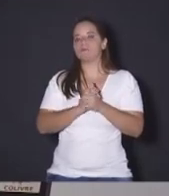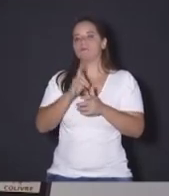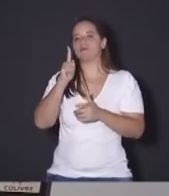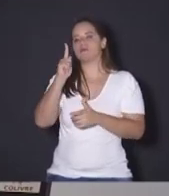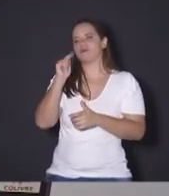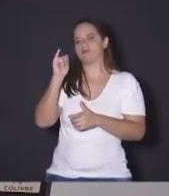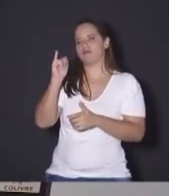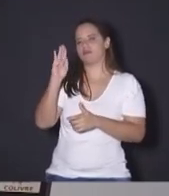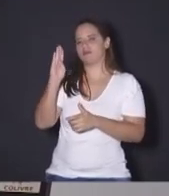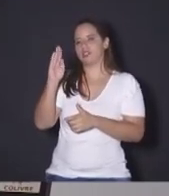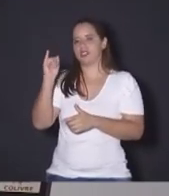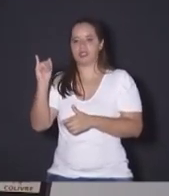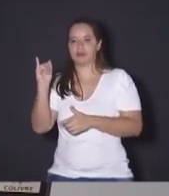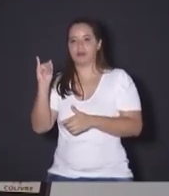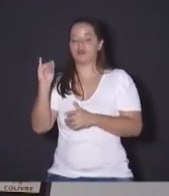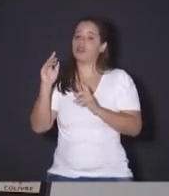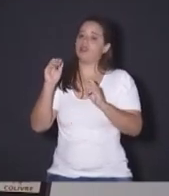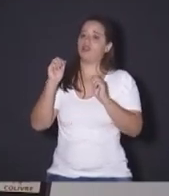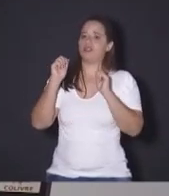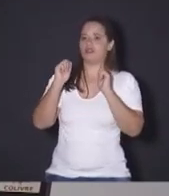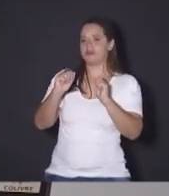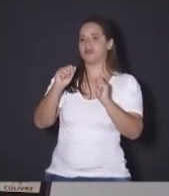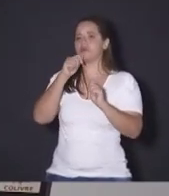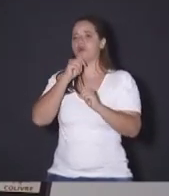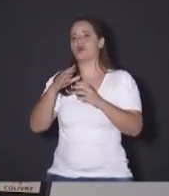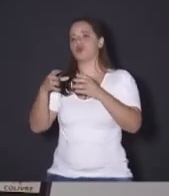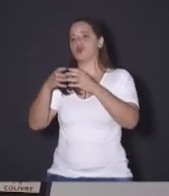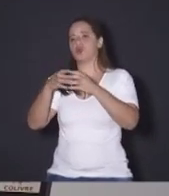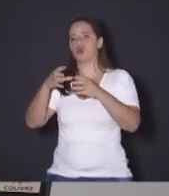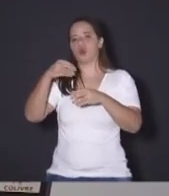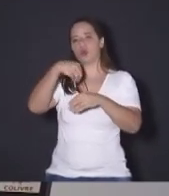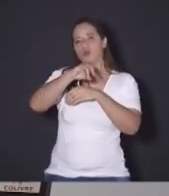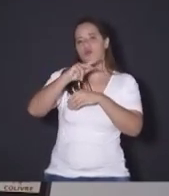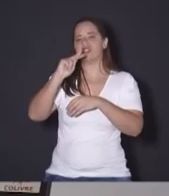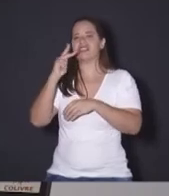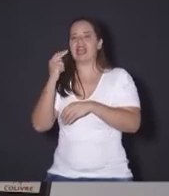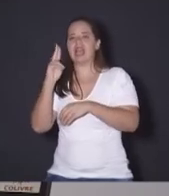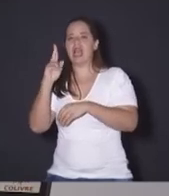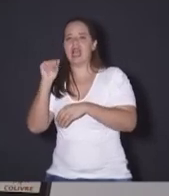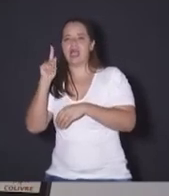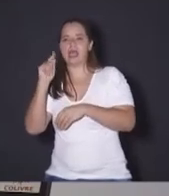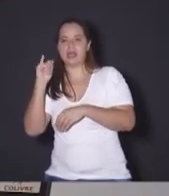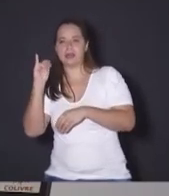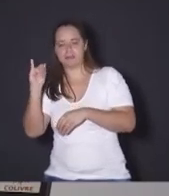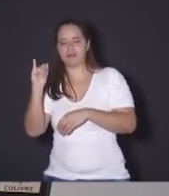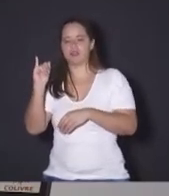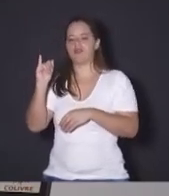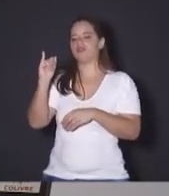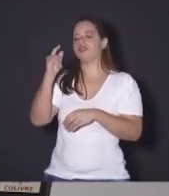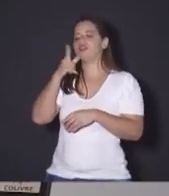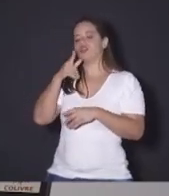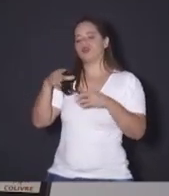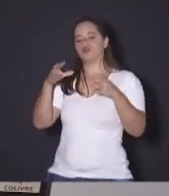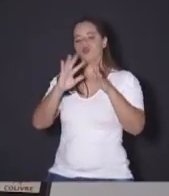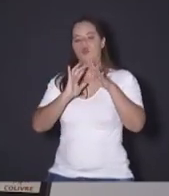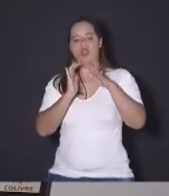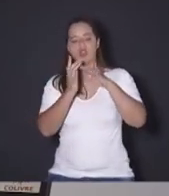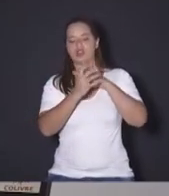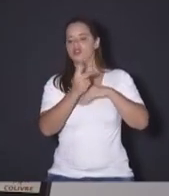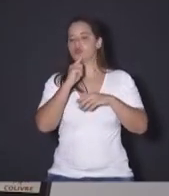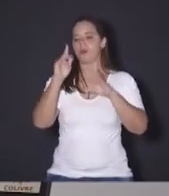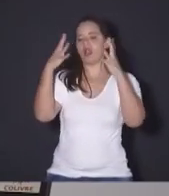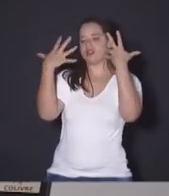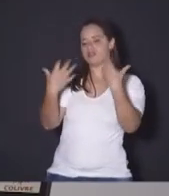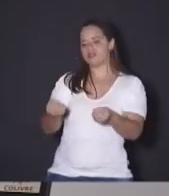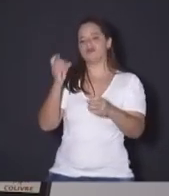talvez você esteja em mais de um grupo de râguebi no mali numa rede que não permite você encontrar